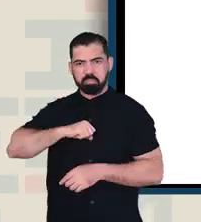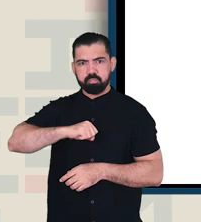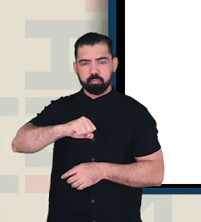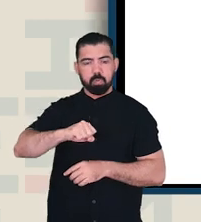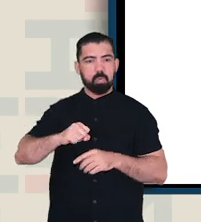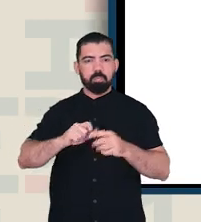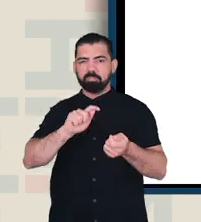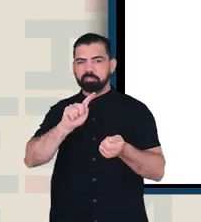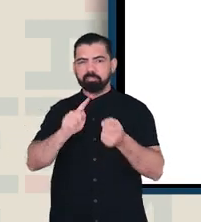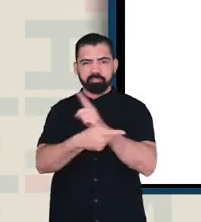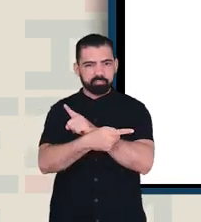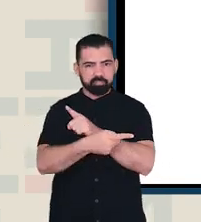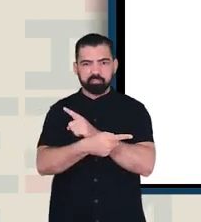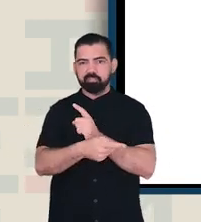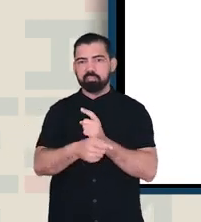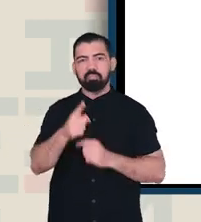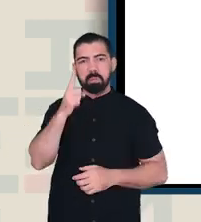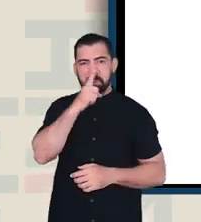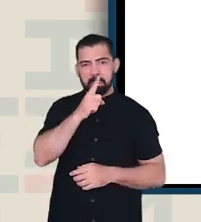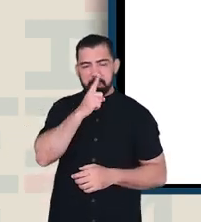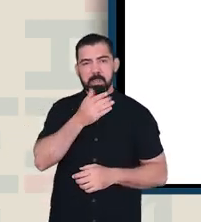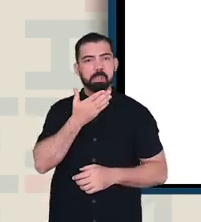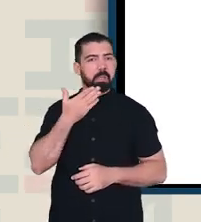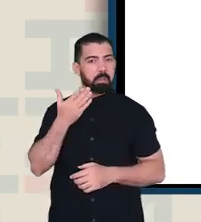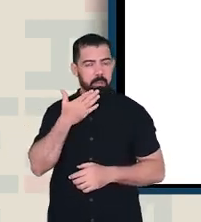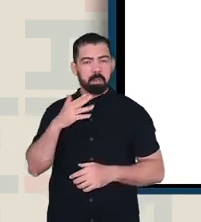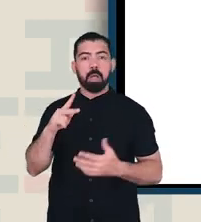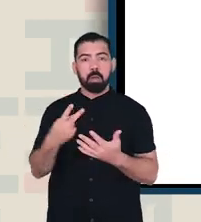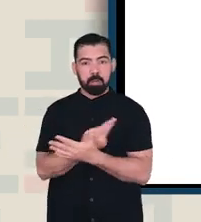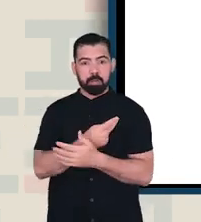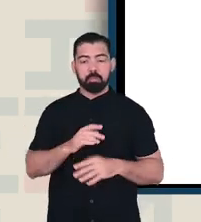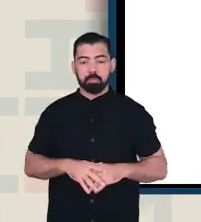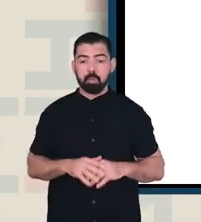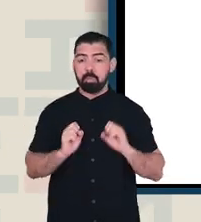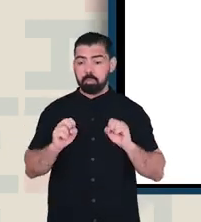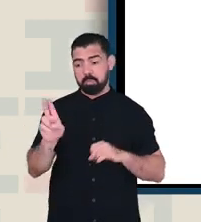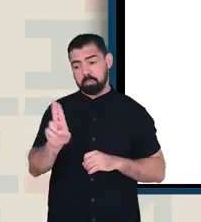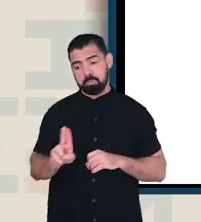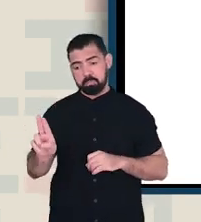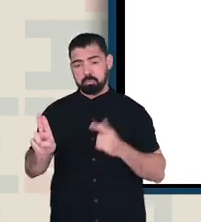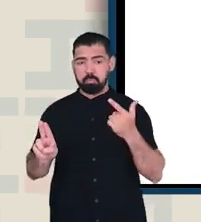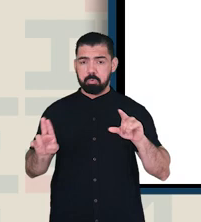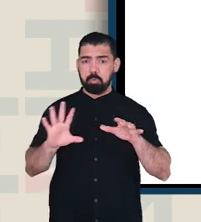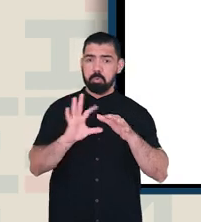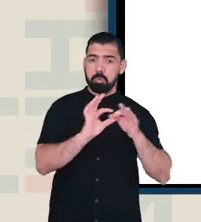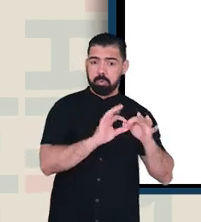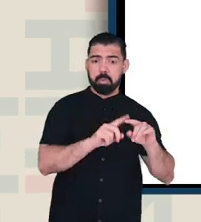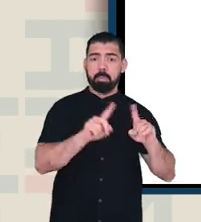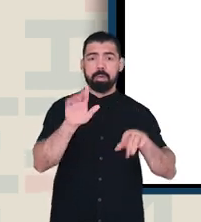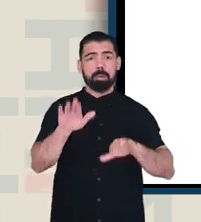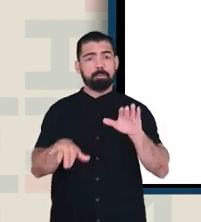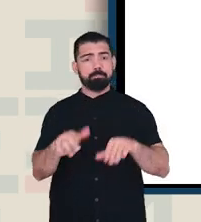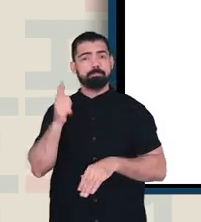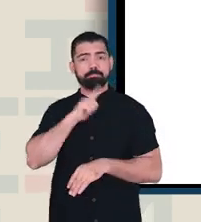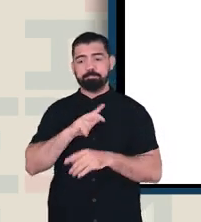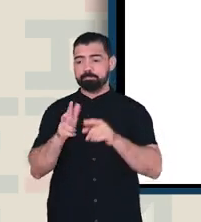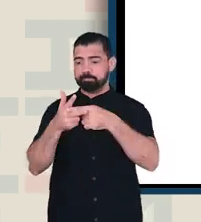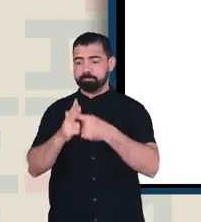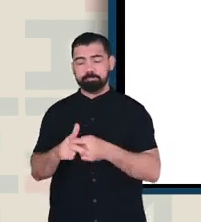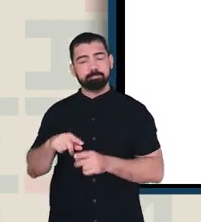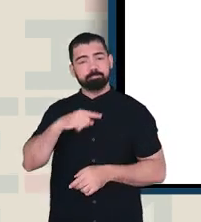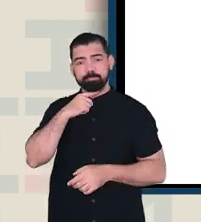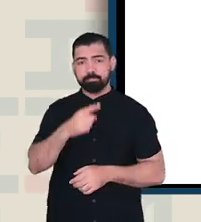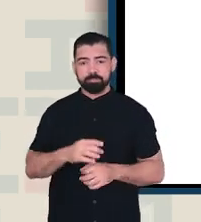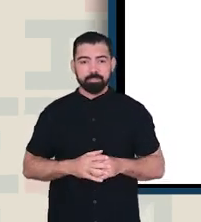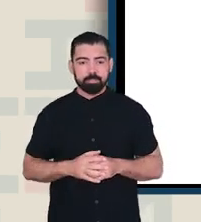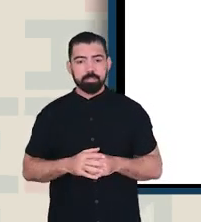estourado, distorcido ou alguma coisa assim, podemos utilizar em algum contexto, mas geralmente não vai dar certo.